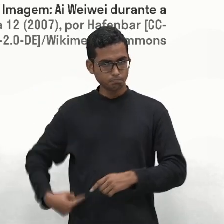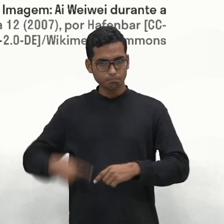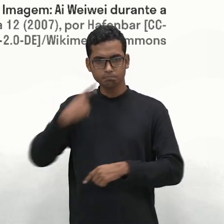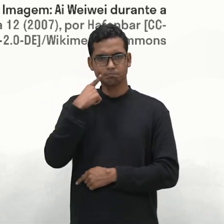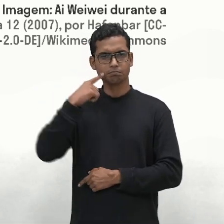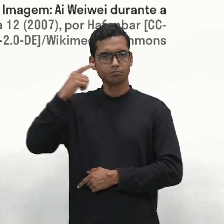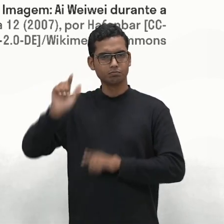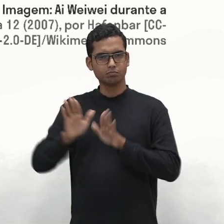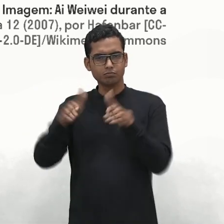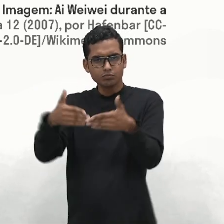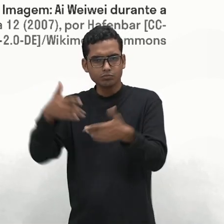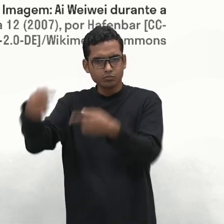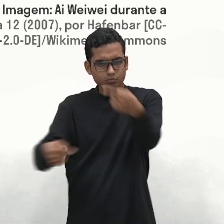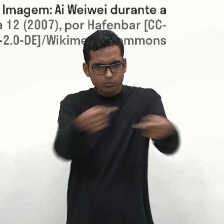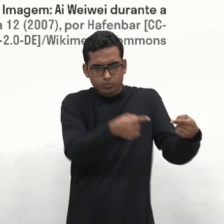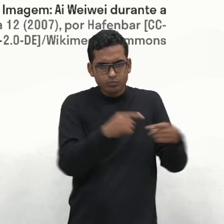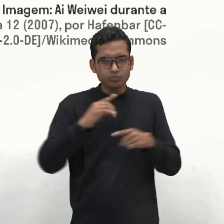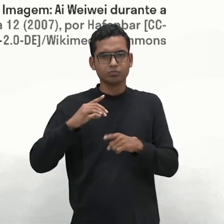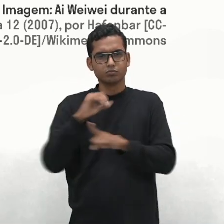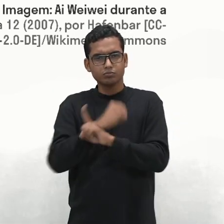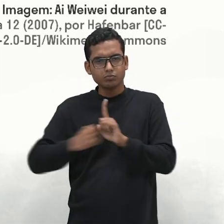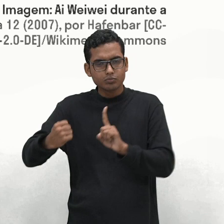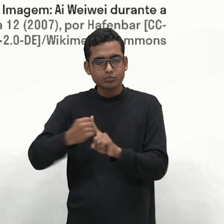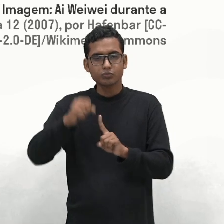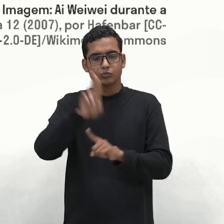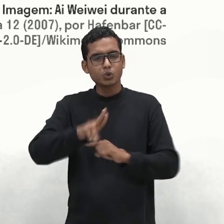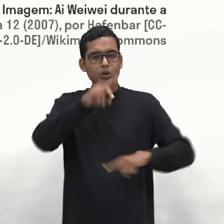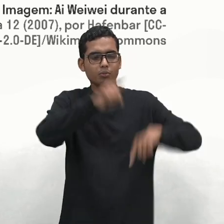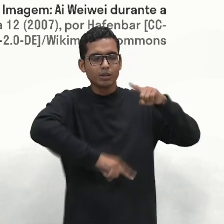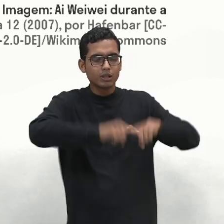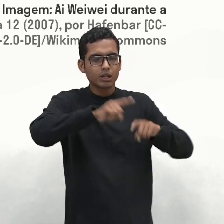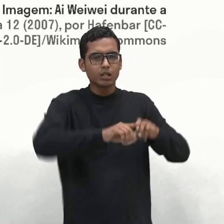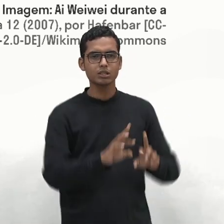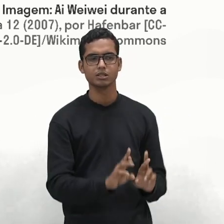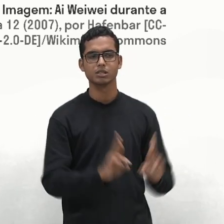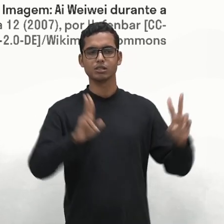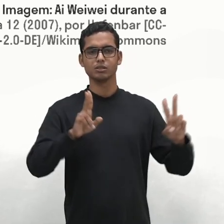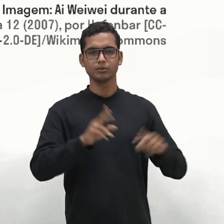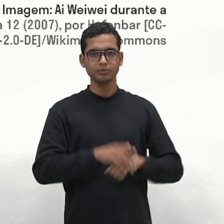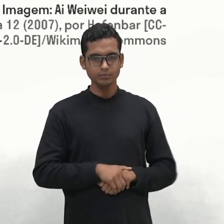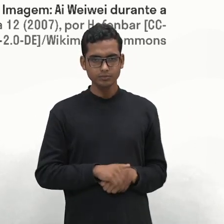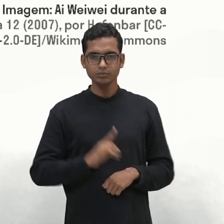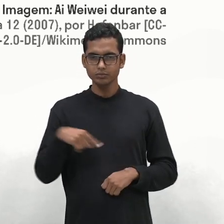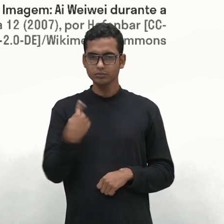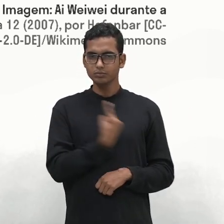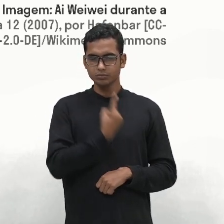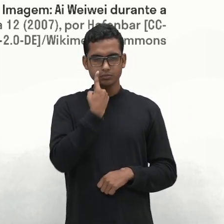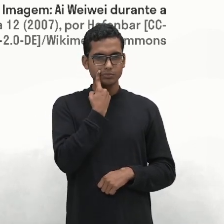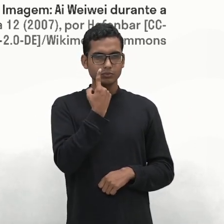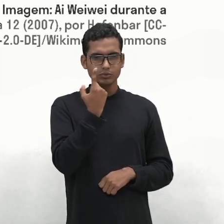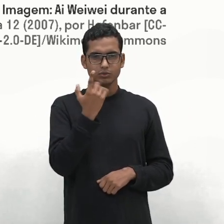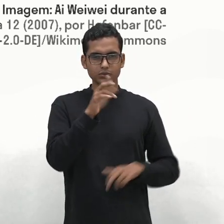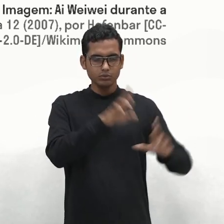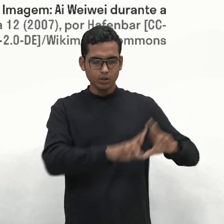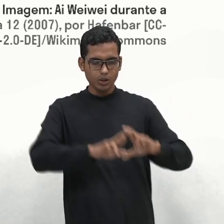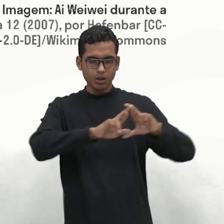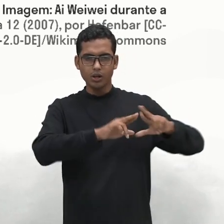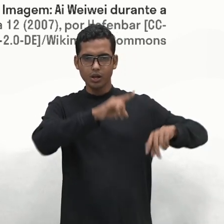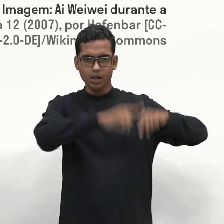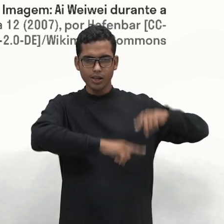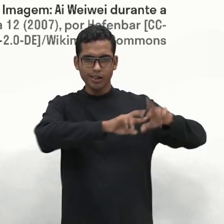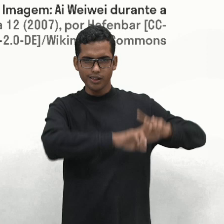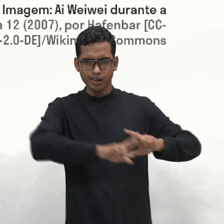quê? Materiais não convencionais, aquilo que nós acabamos de ver, que eu chamo sempre, que